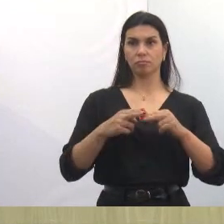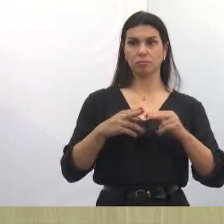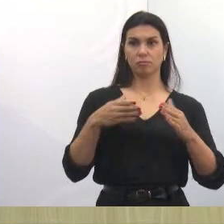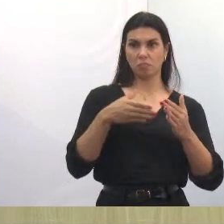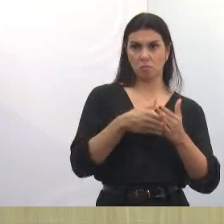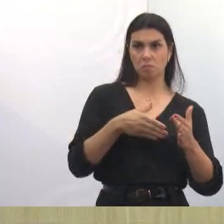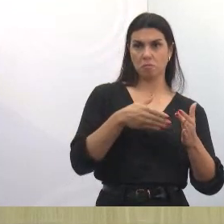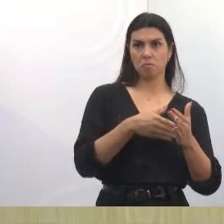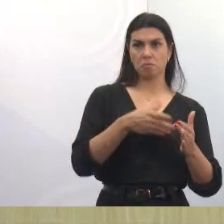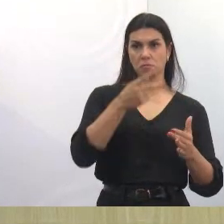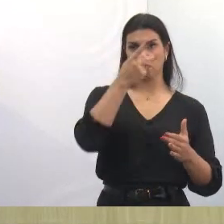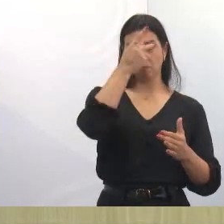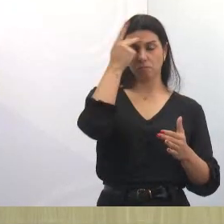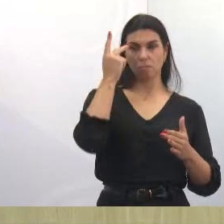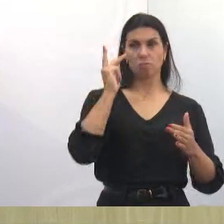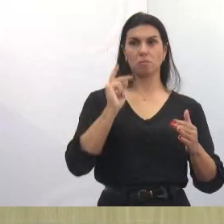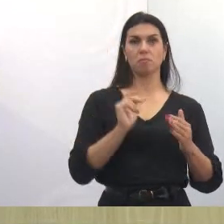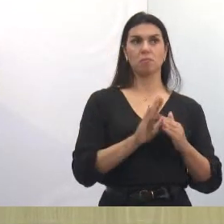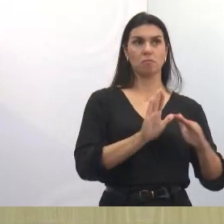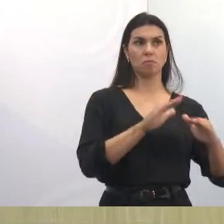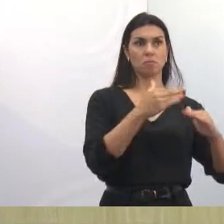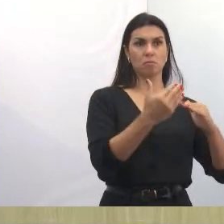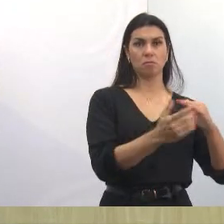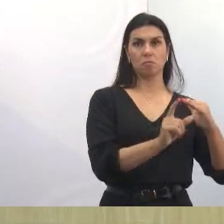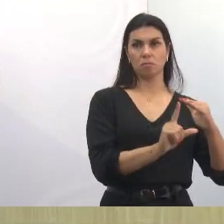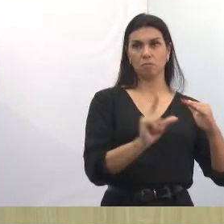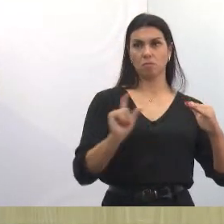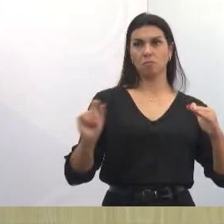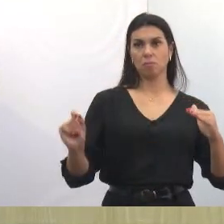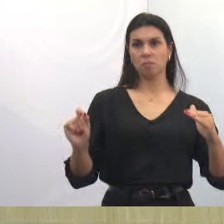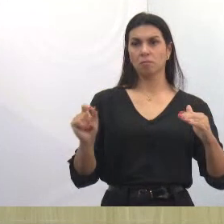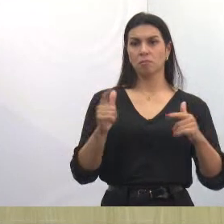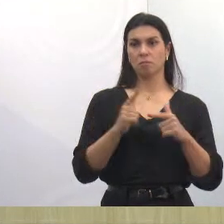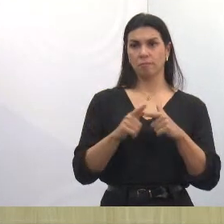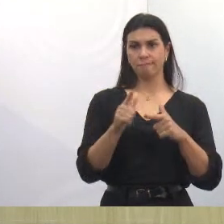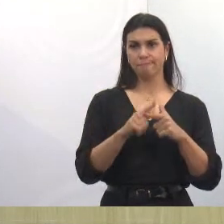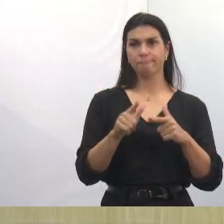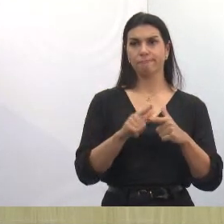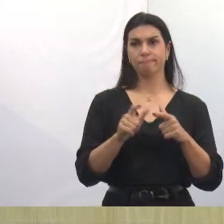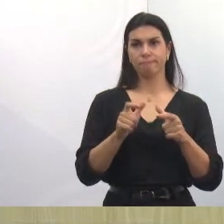incorrendo em sérios problemas aos moradores.